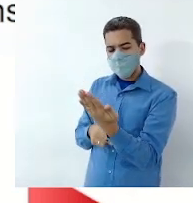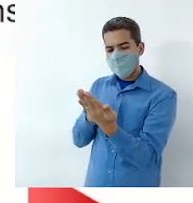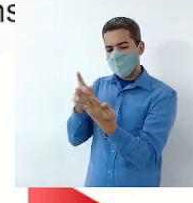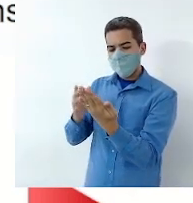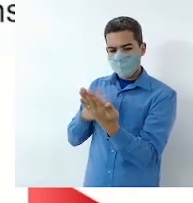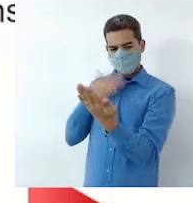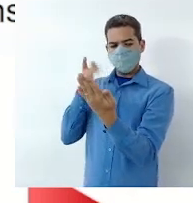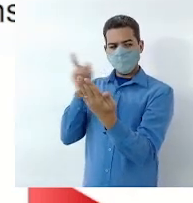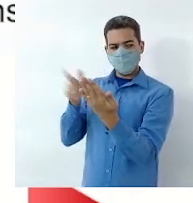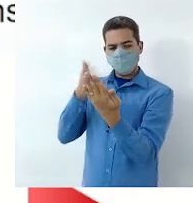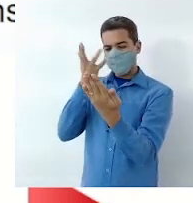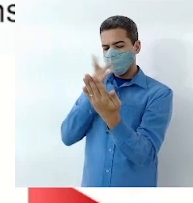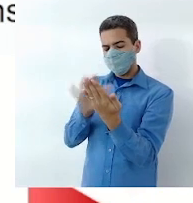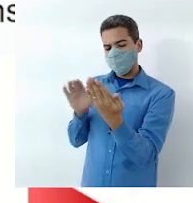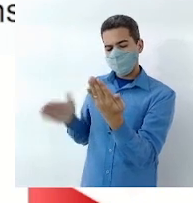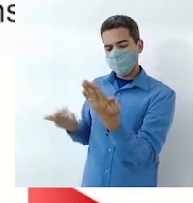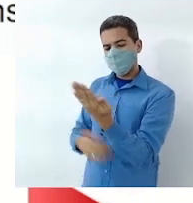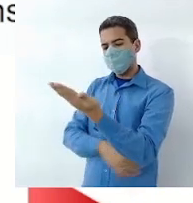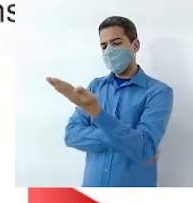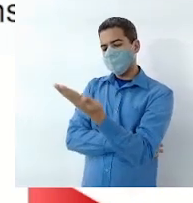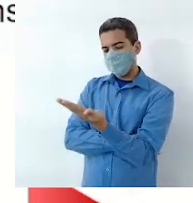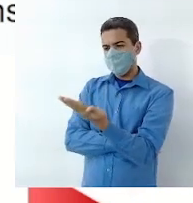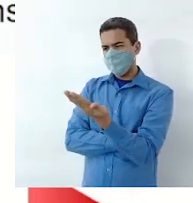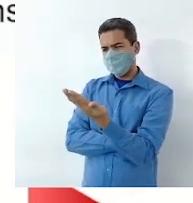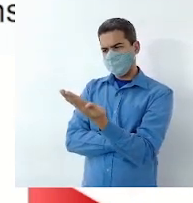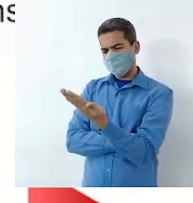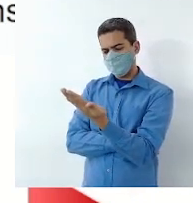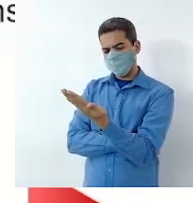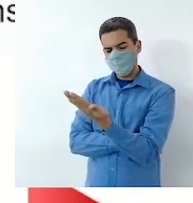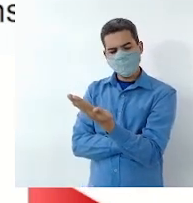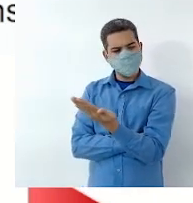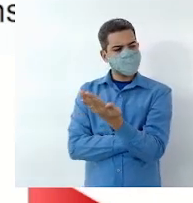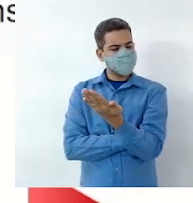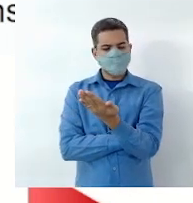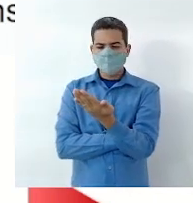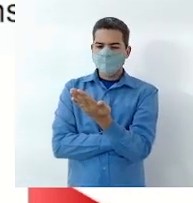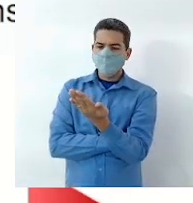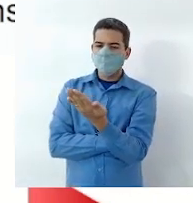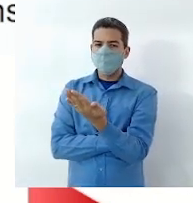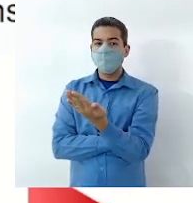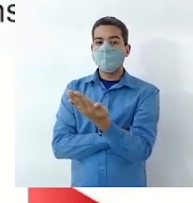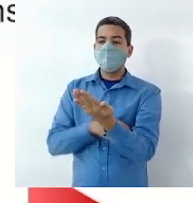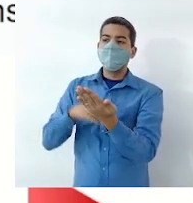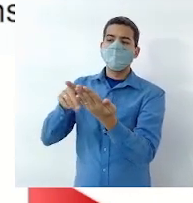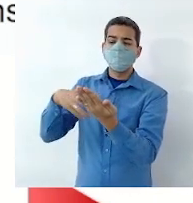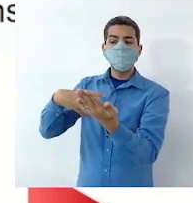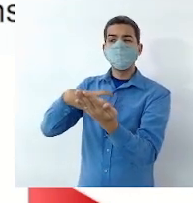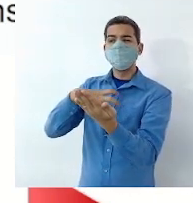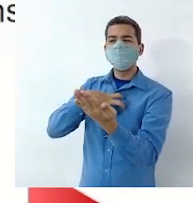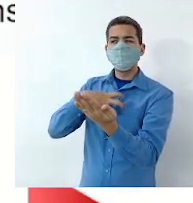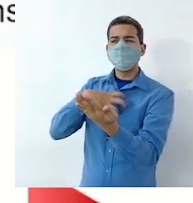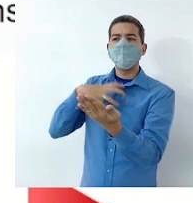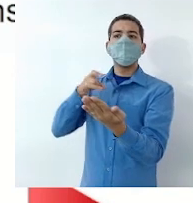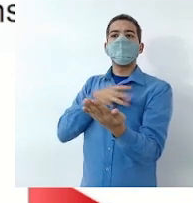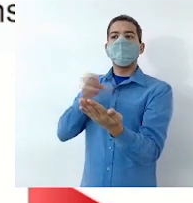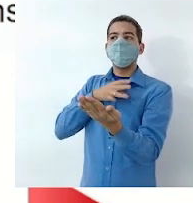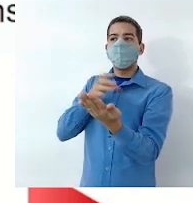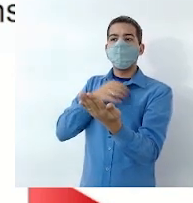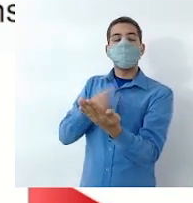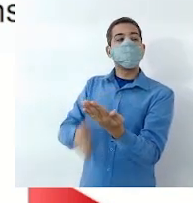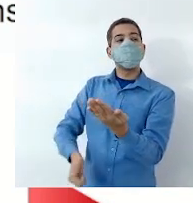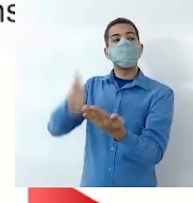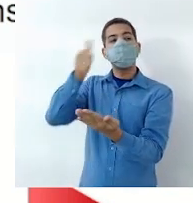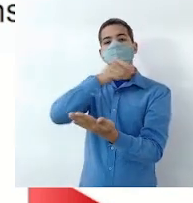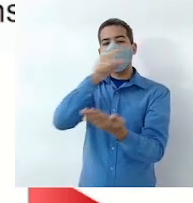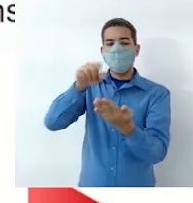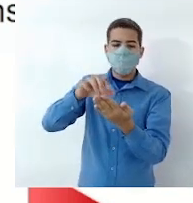pareciam de criança. Em todo caso, quando tivesse algum receio, a melhor